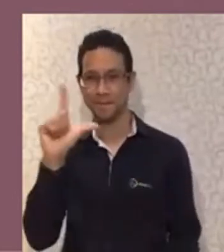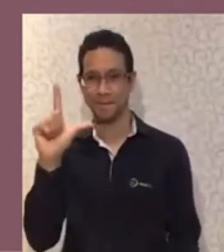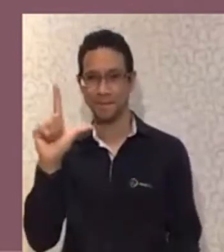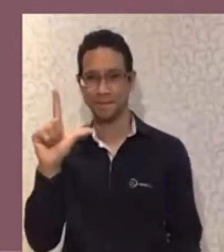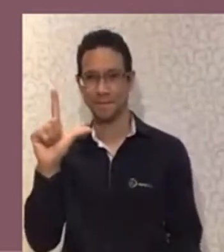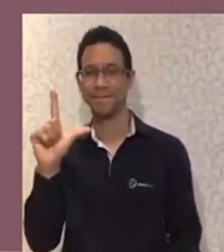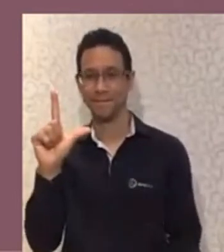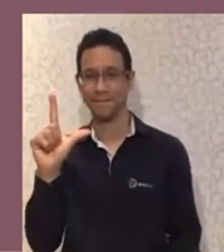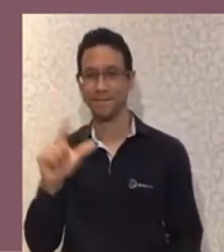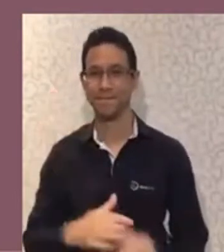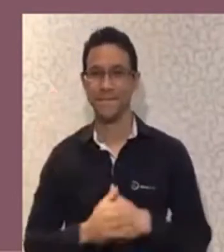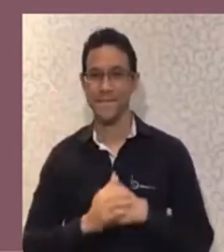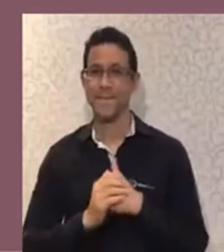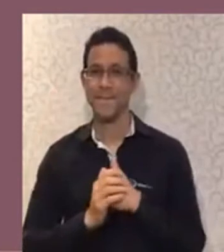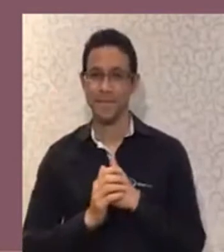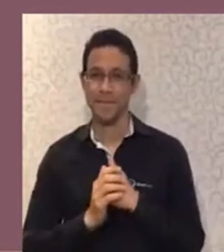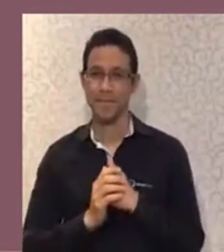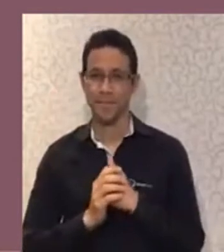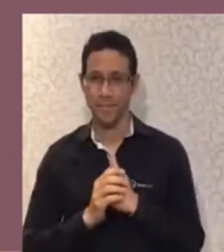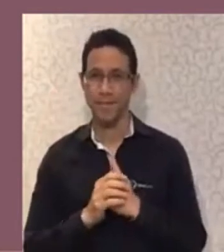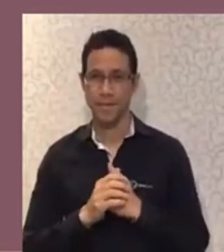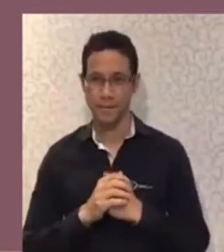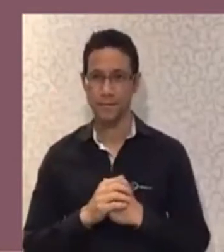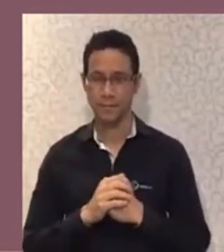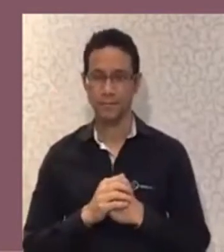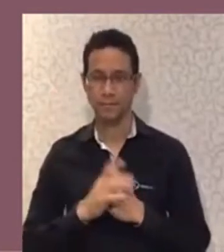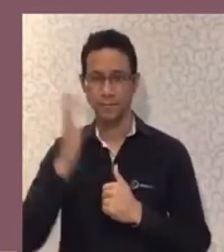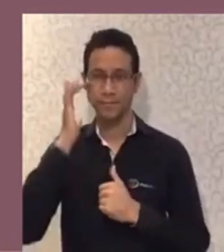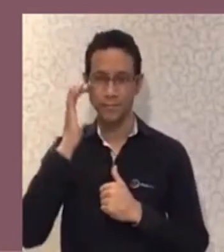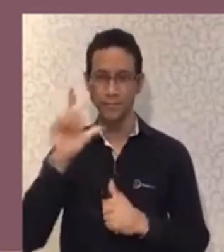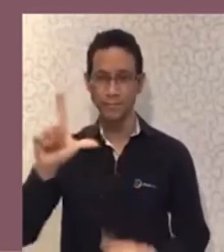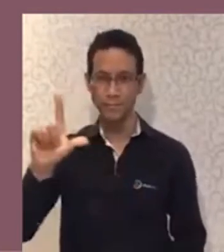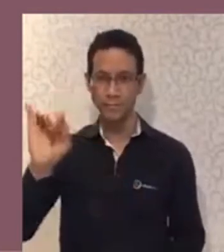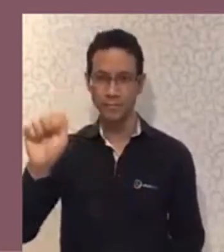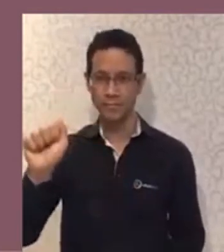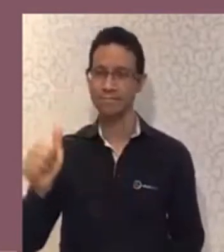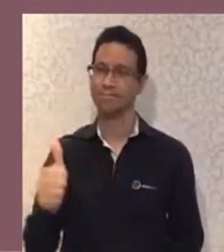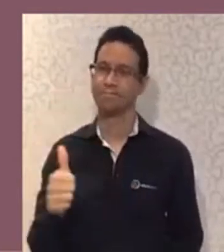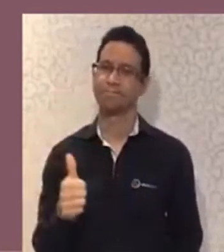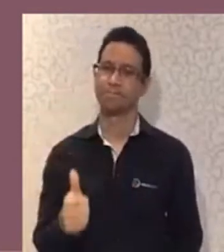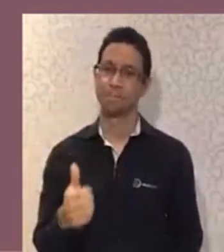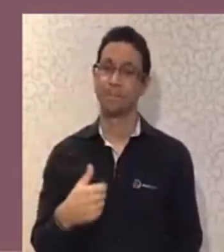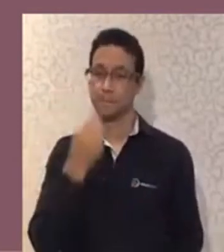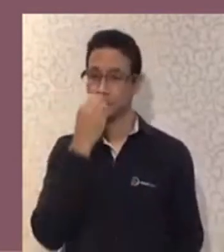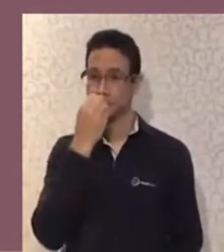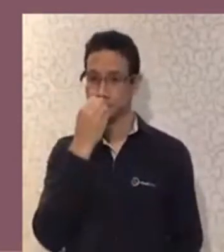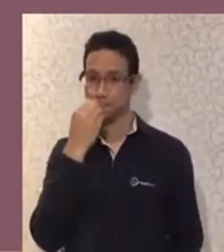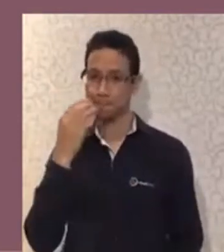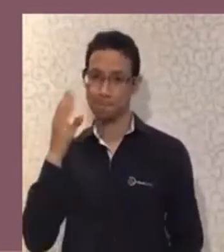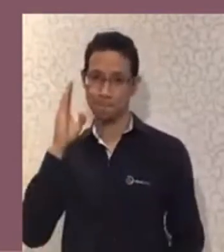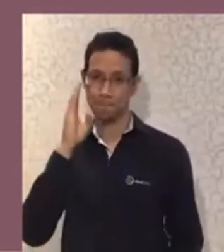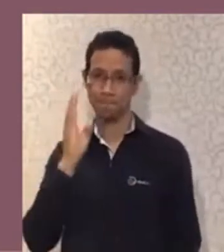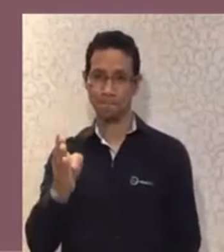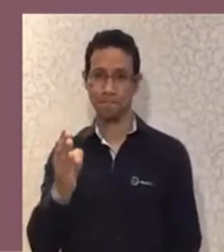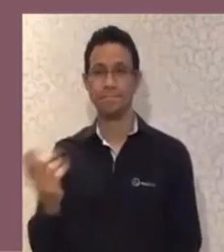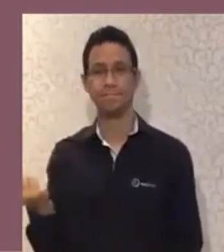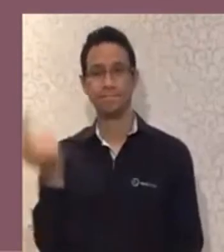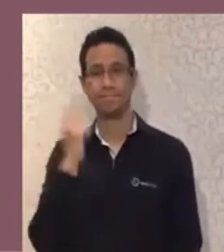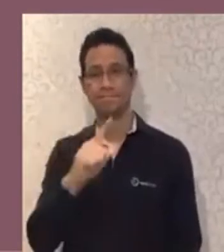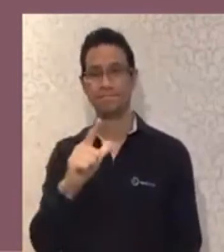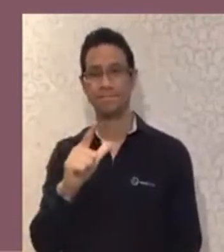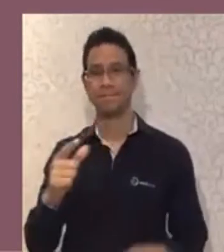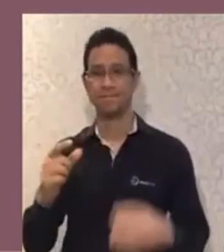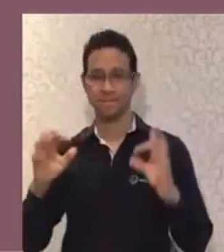Bom, acho que ali a fala dela é muito contundente, né? Precisa